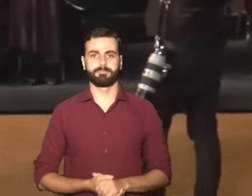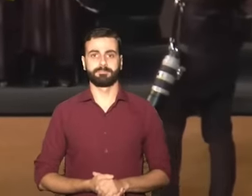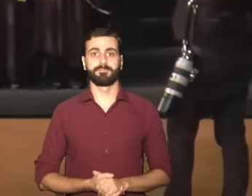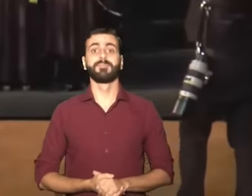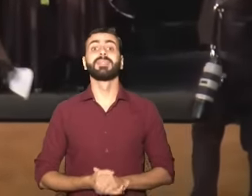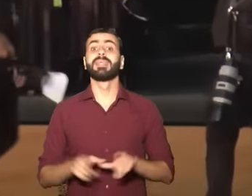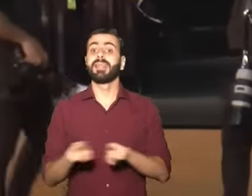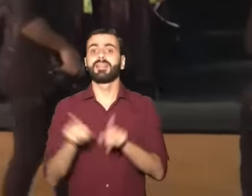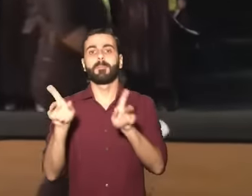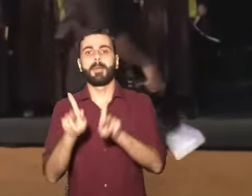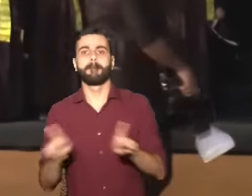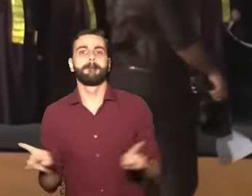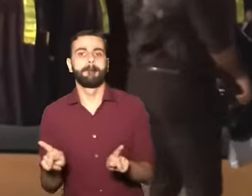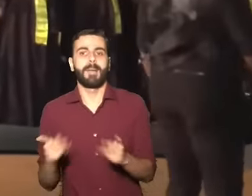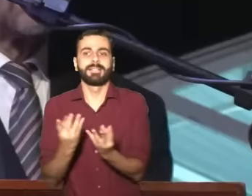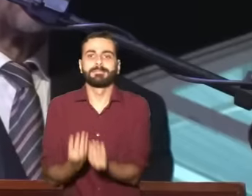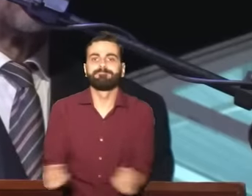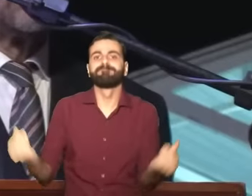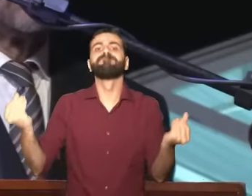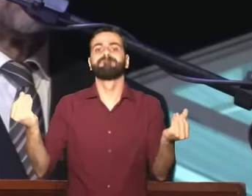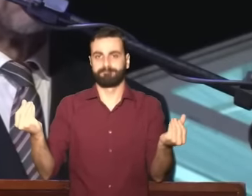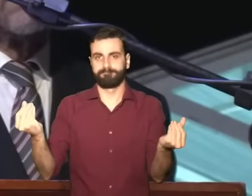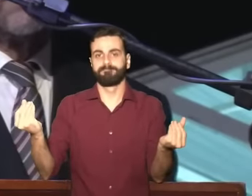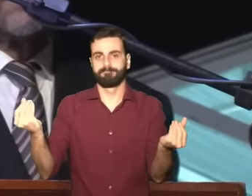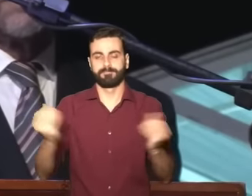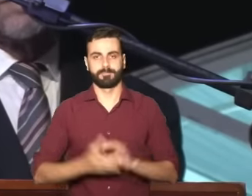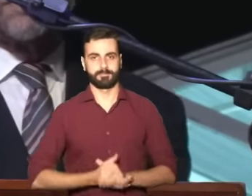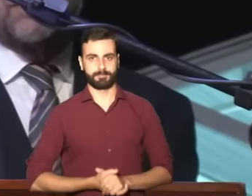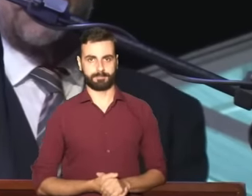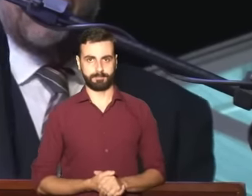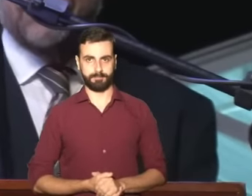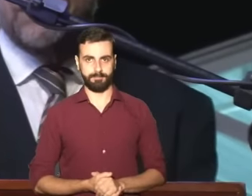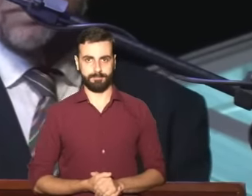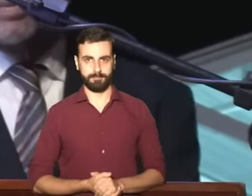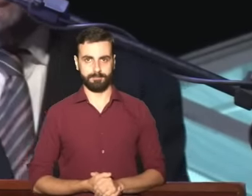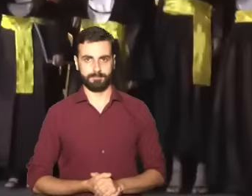e nem paz que se concretize.